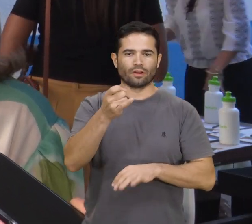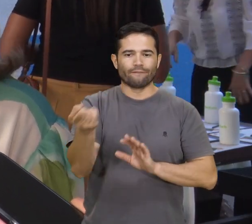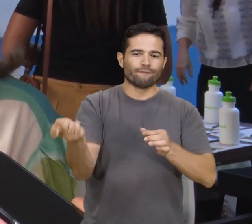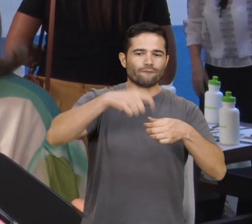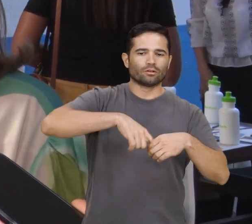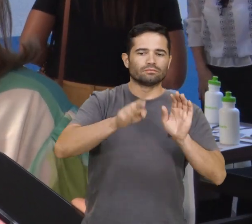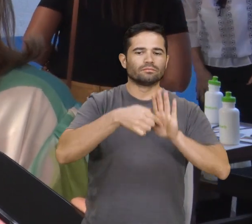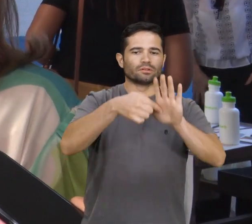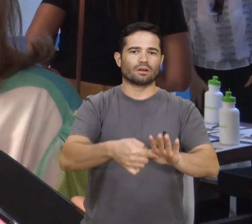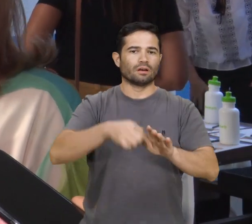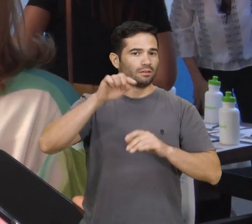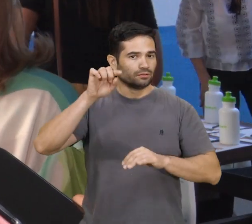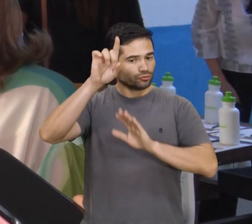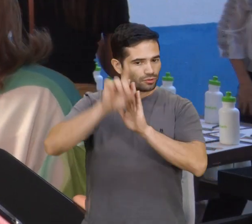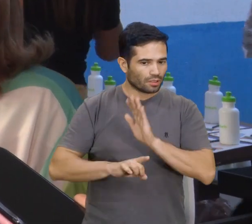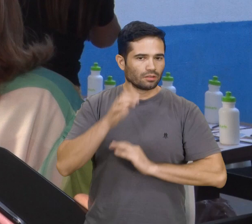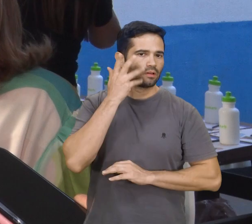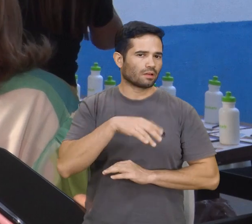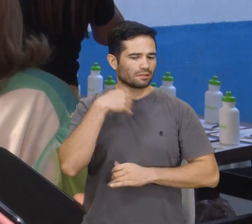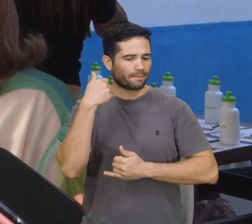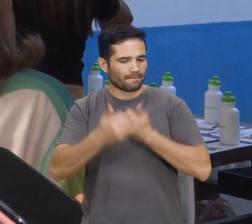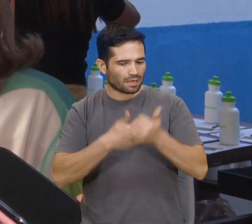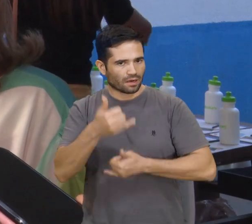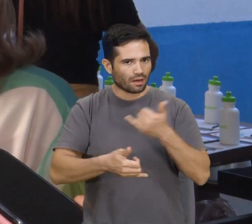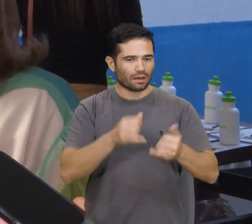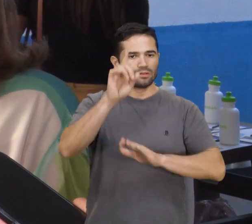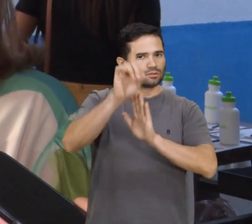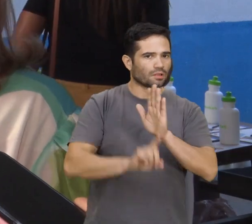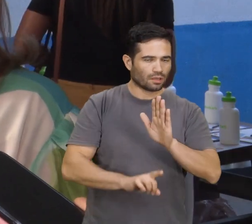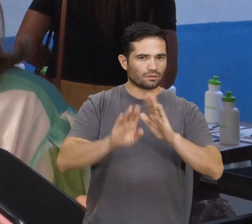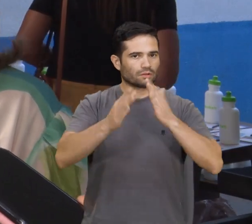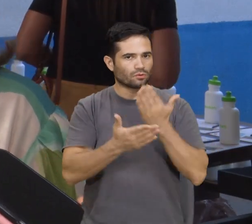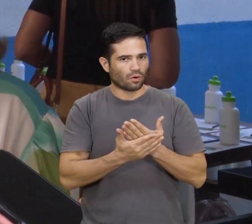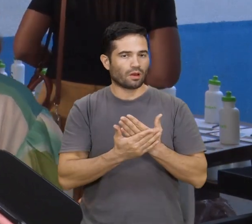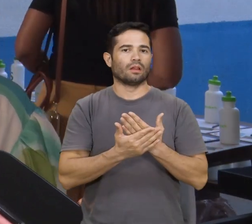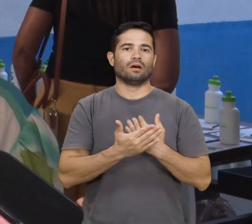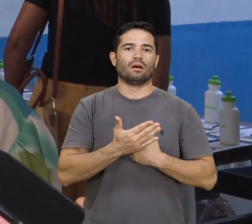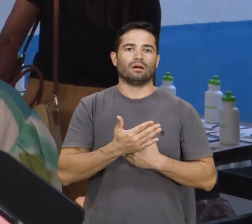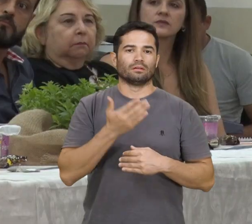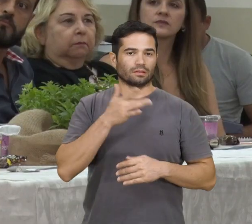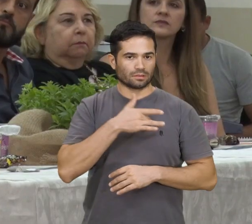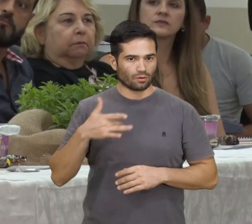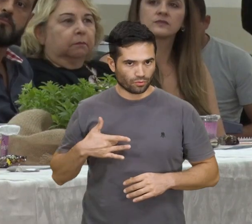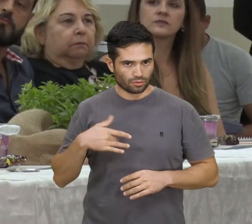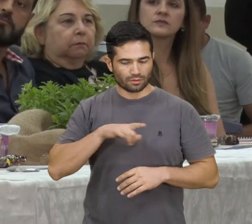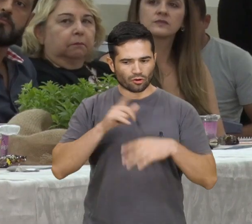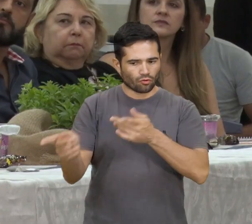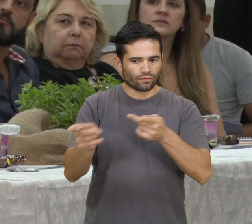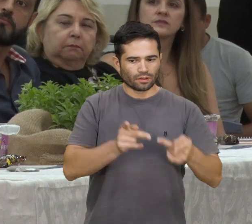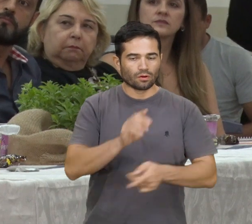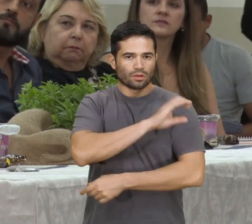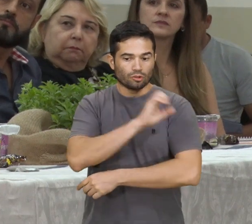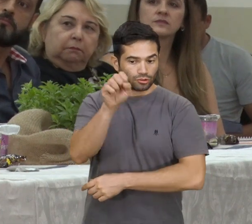da criança quanto ao brincar, o direito à escolarização, o direito à saúde. Uma das convidadas